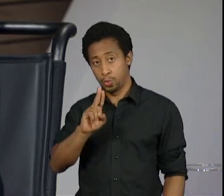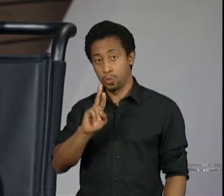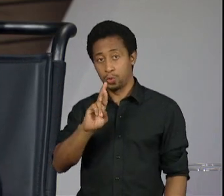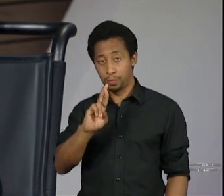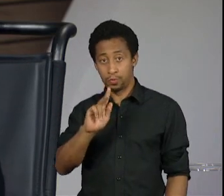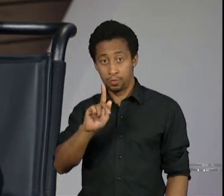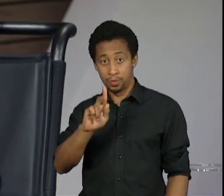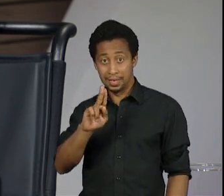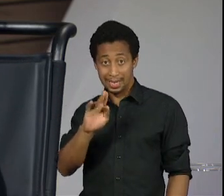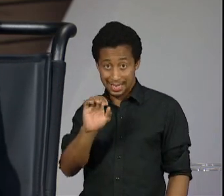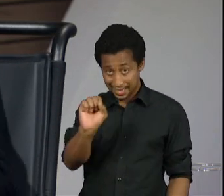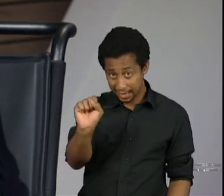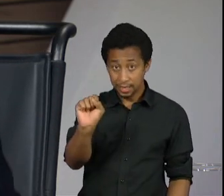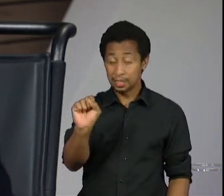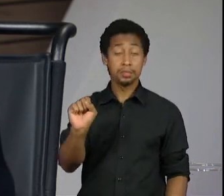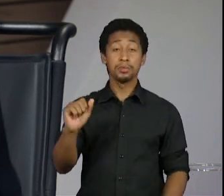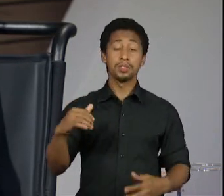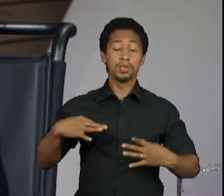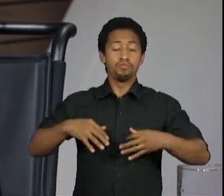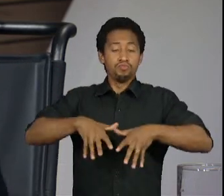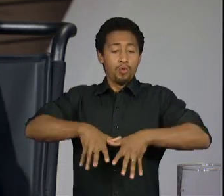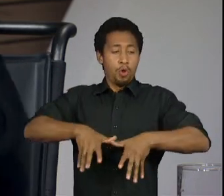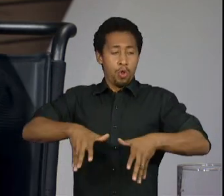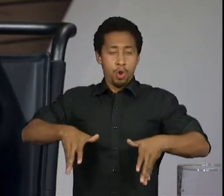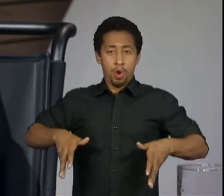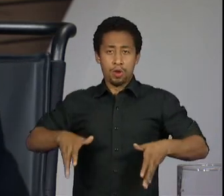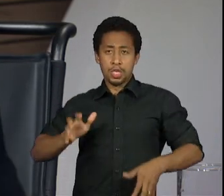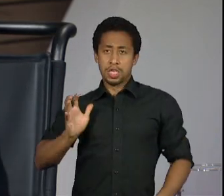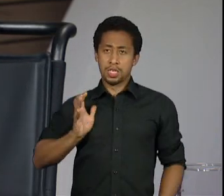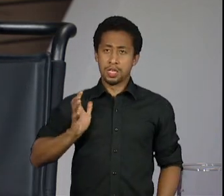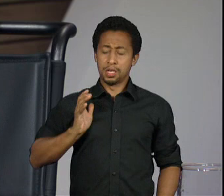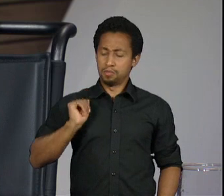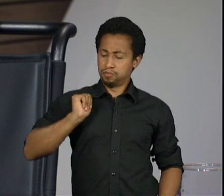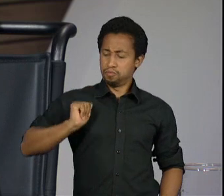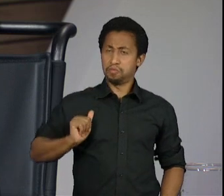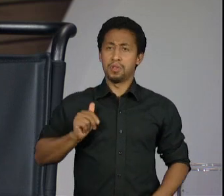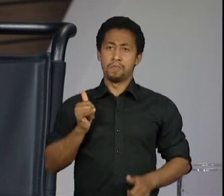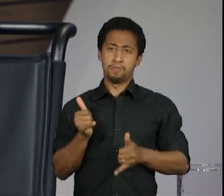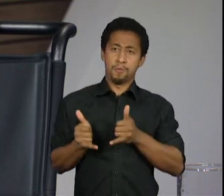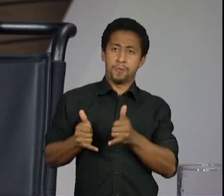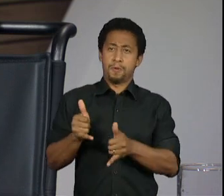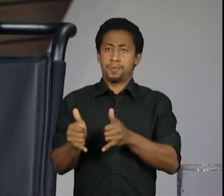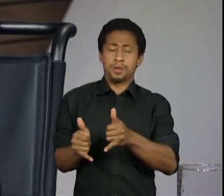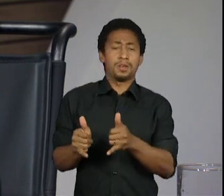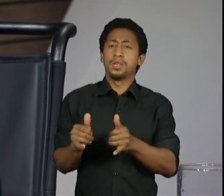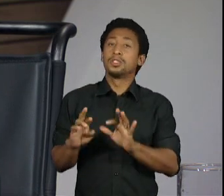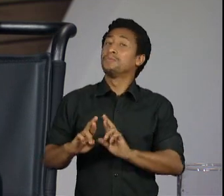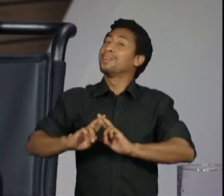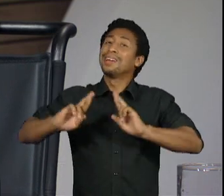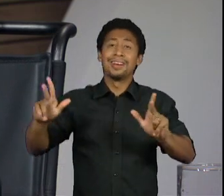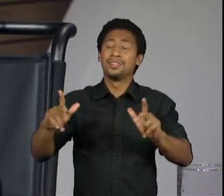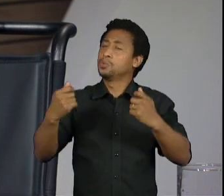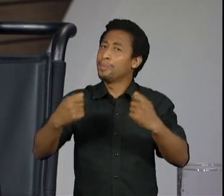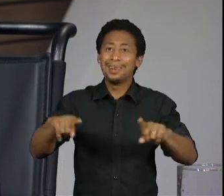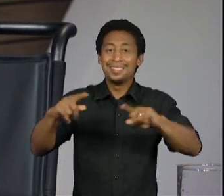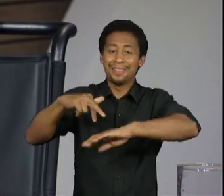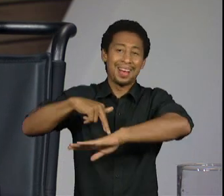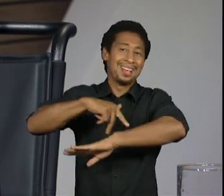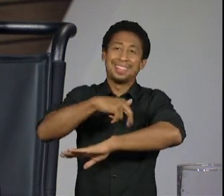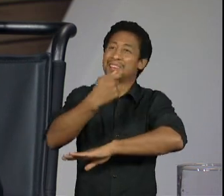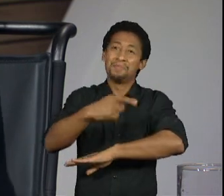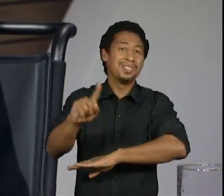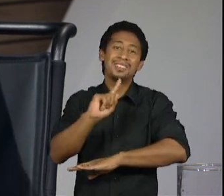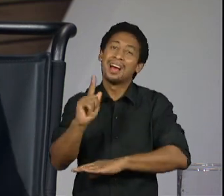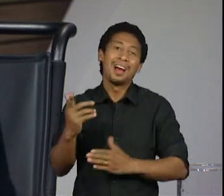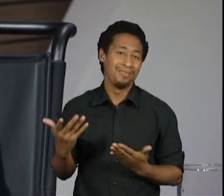pela cidade. Até hoje, né, o uso de saia, salto alto, bolsa, tudo isso são códigos ligados ao feminino que atrapalham muito a nossa